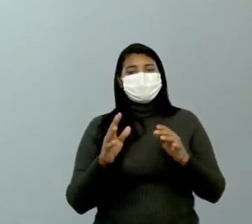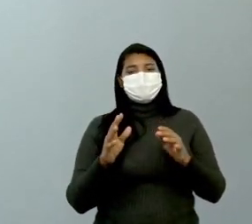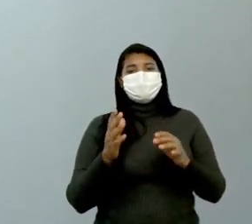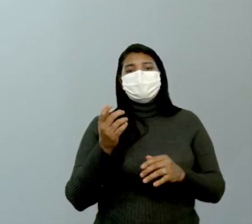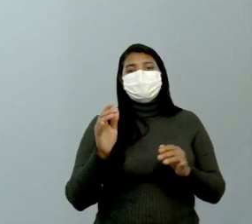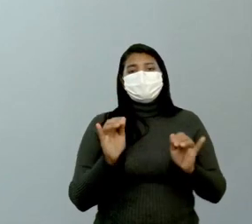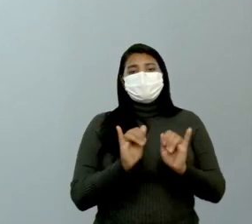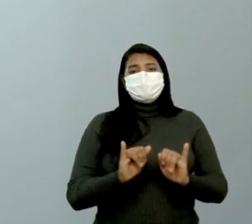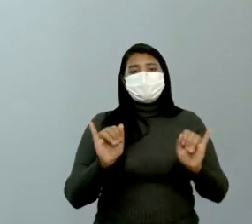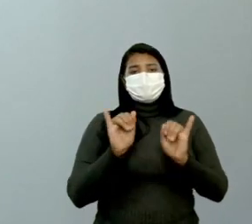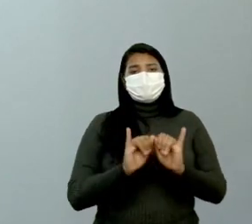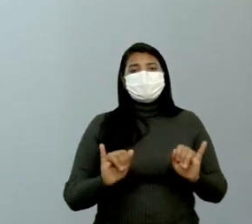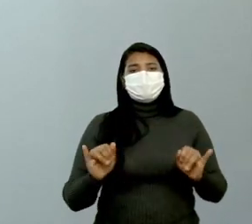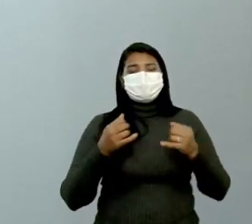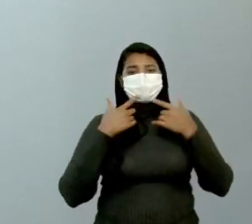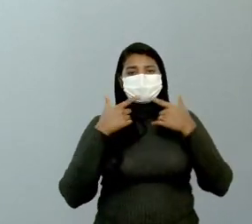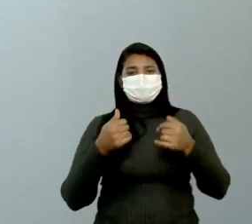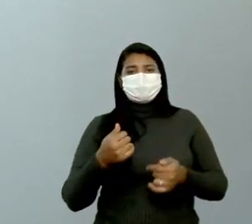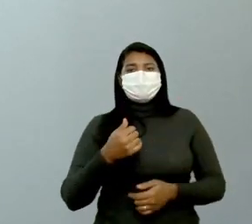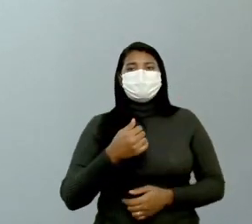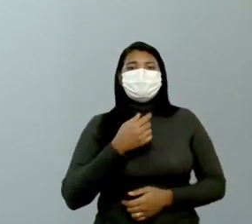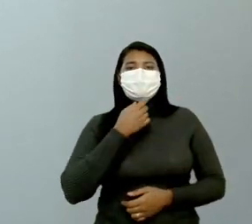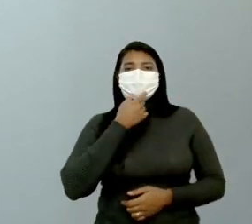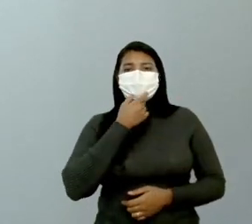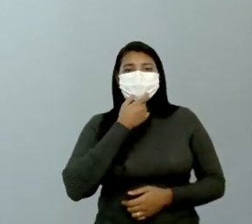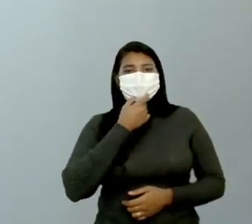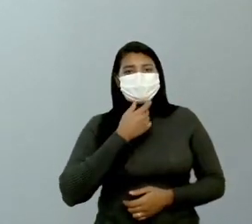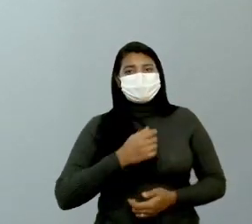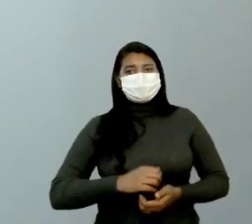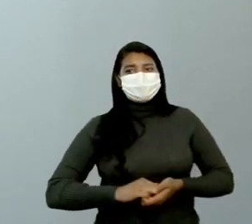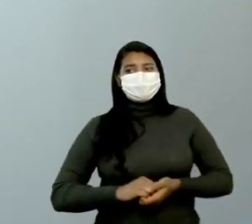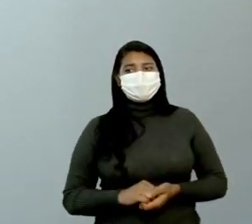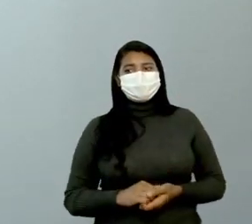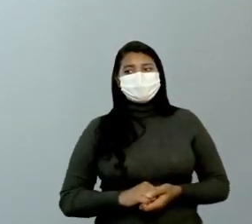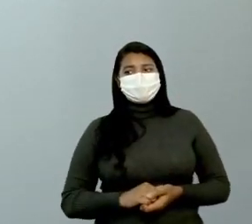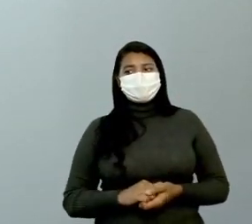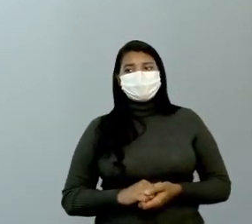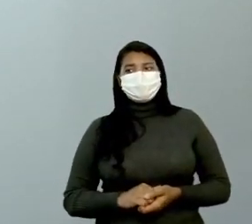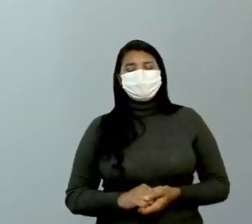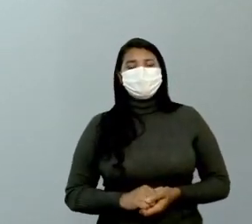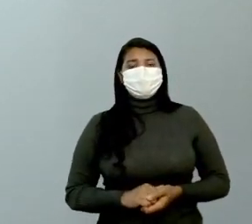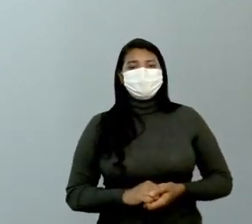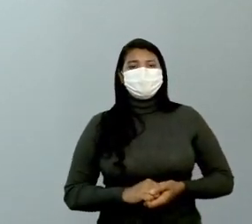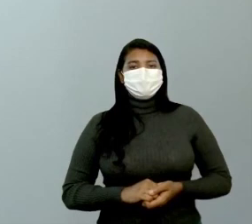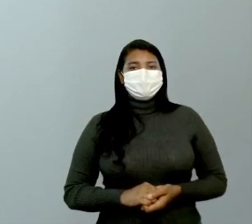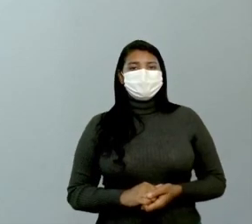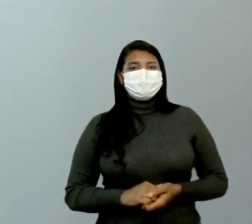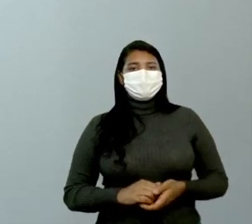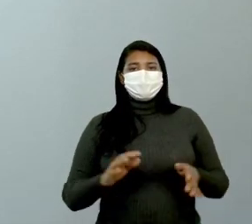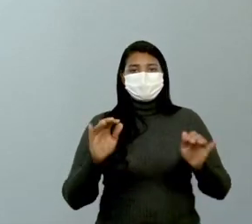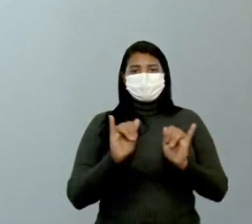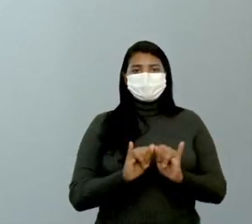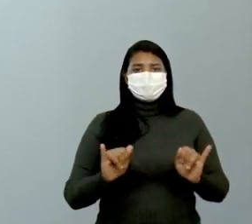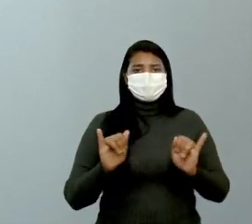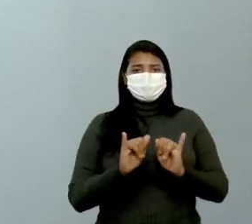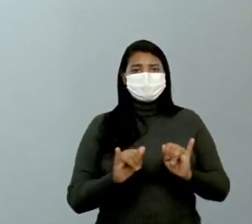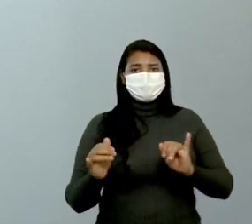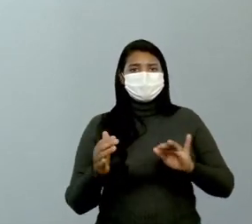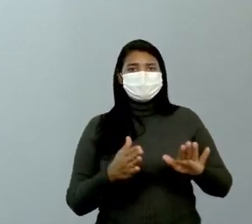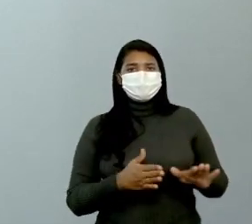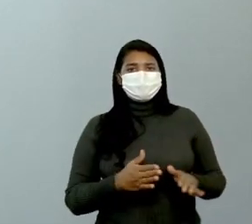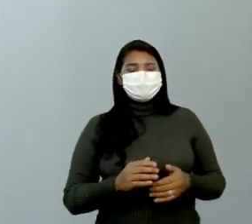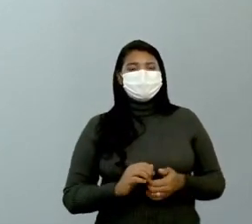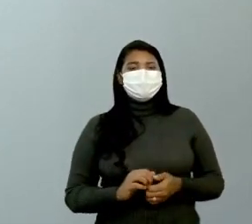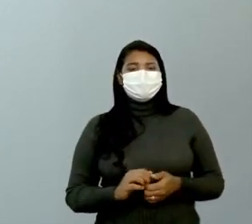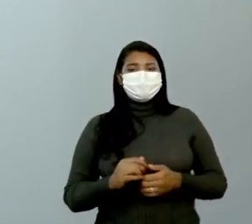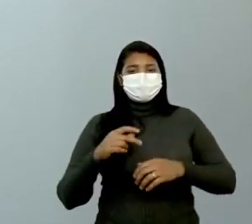inglesa, certo? Existem os tempos verbais de forma simples, que são o simple present,